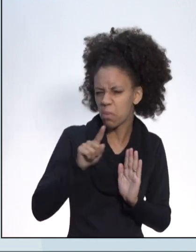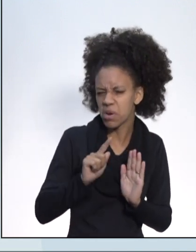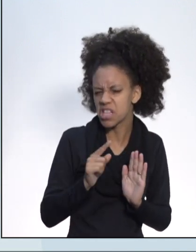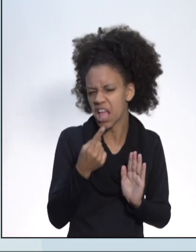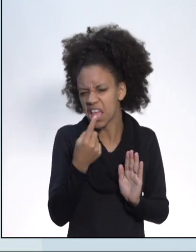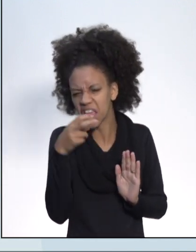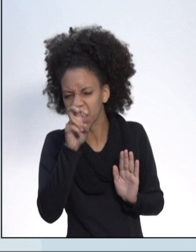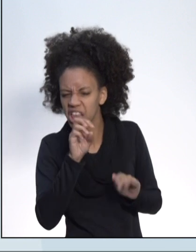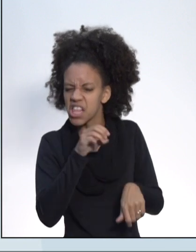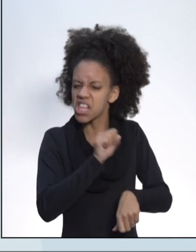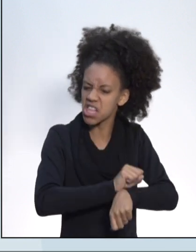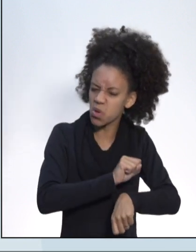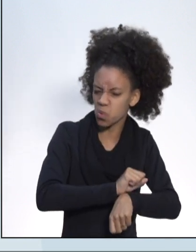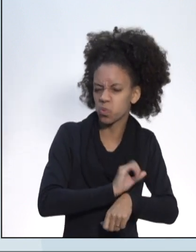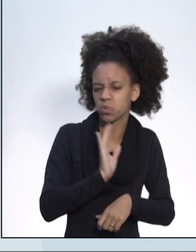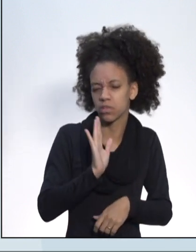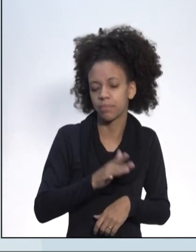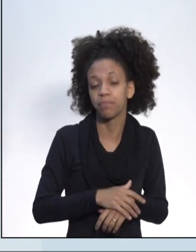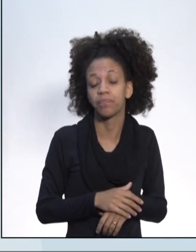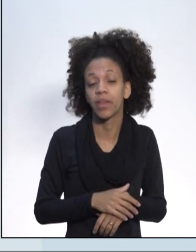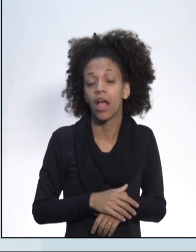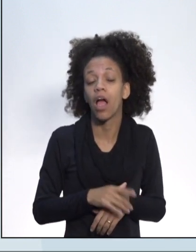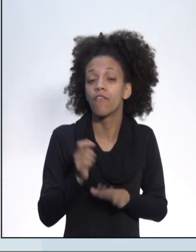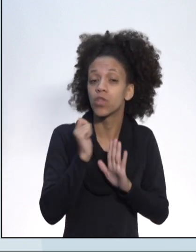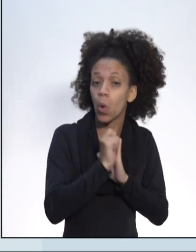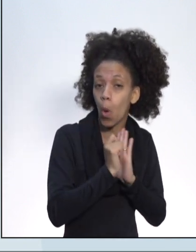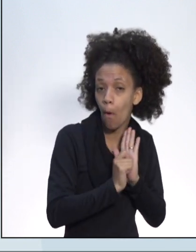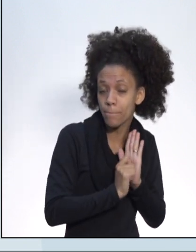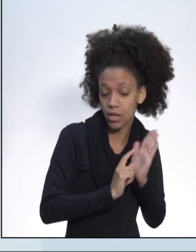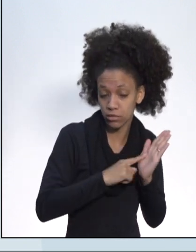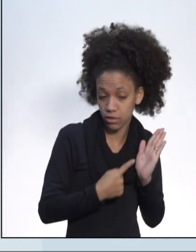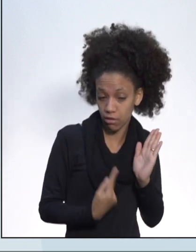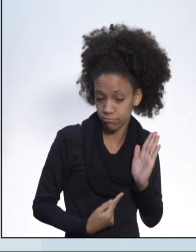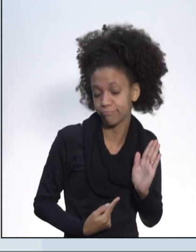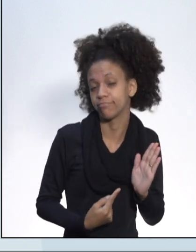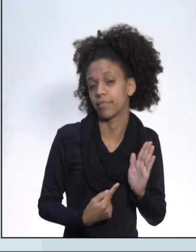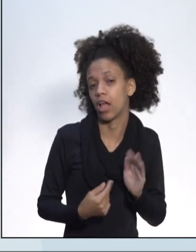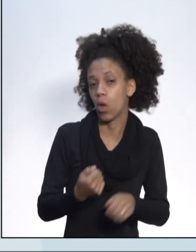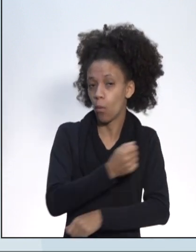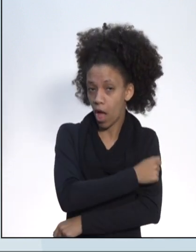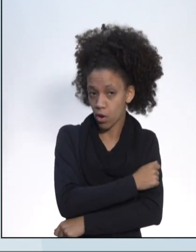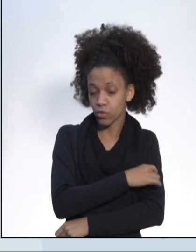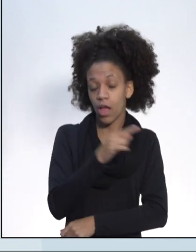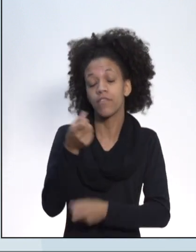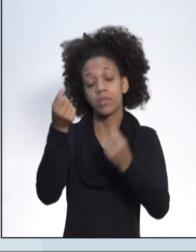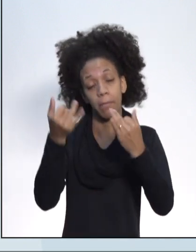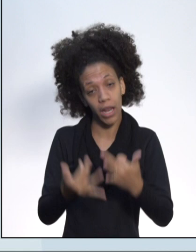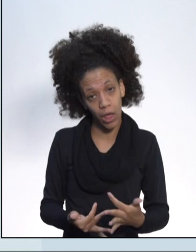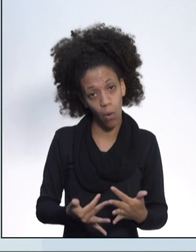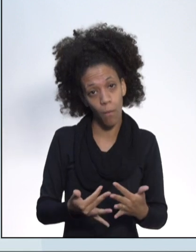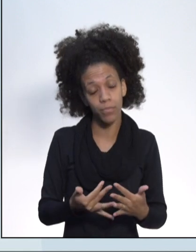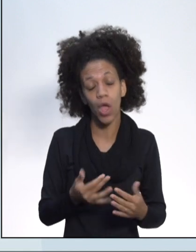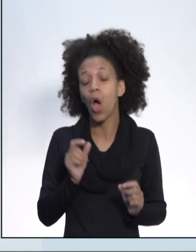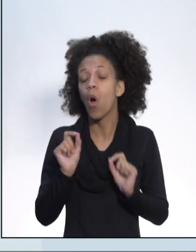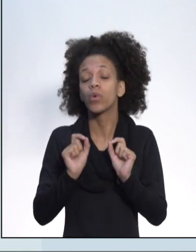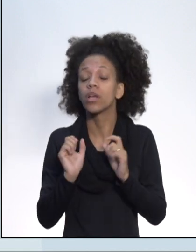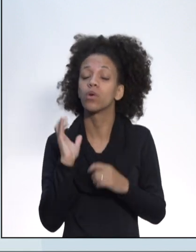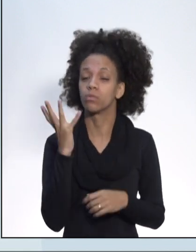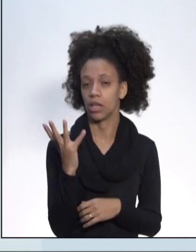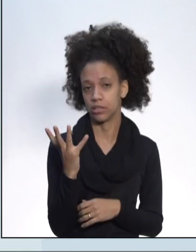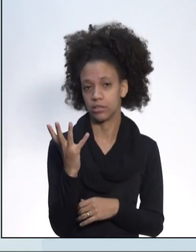15 segundinhos já dá. Para vocês copiarem as páginas do caderno do aluno. Como a gente falou para vocês, o que